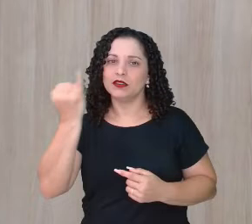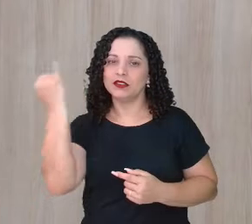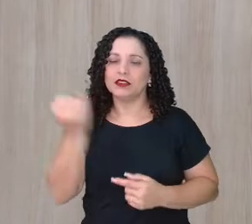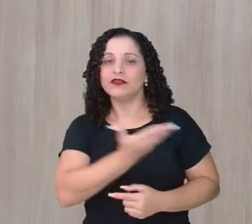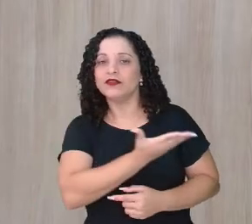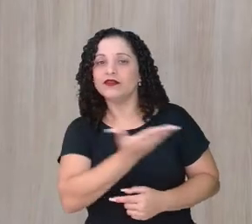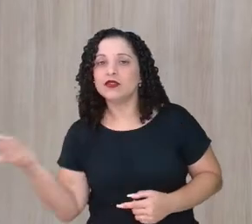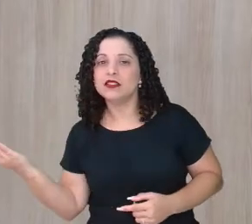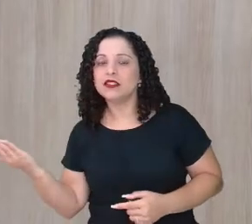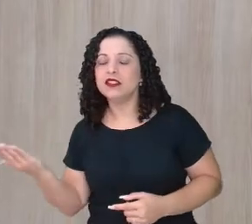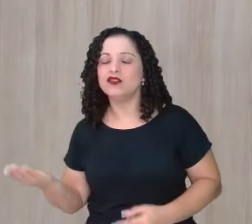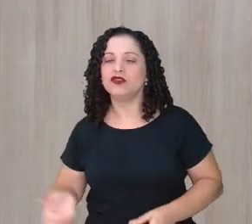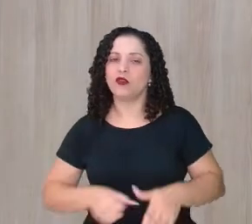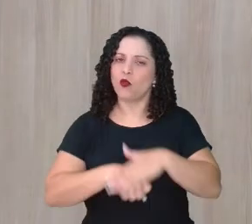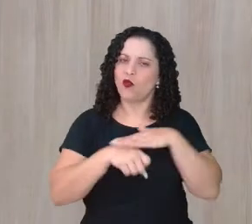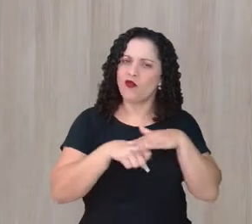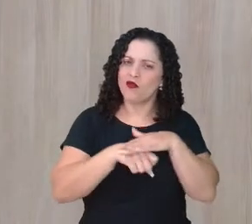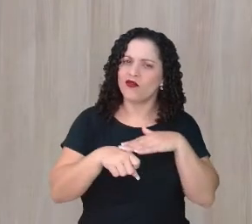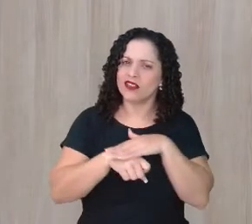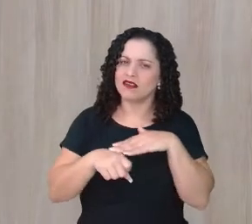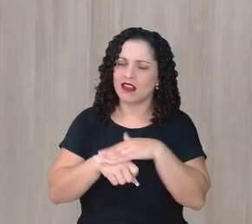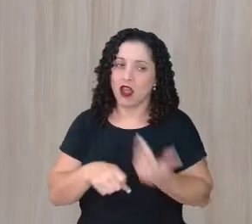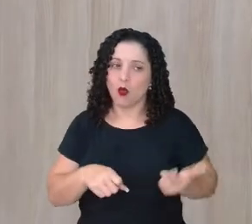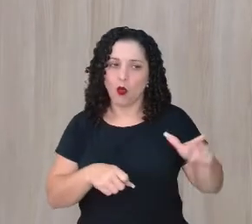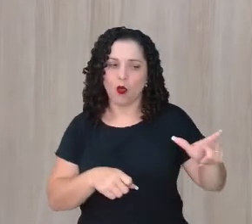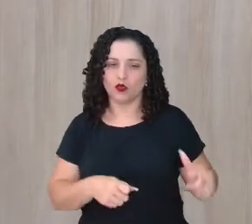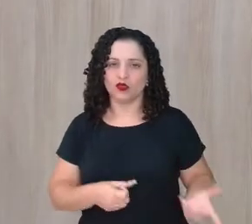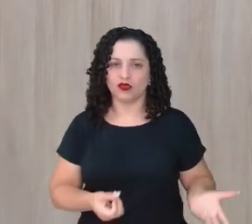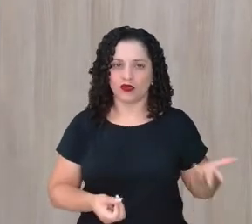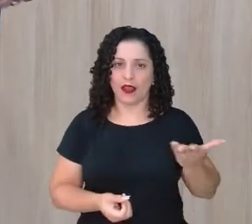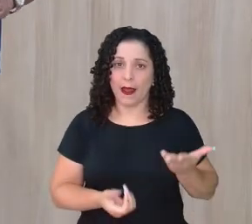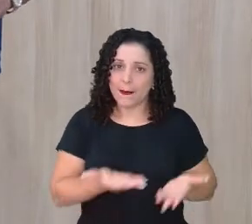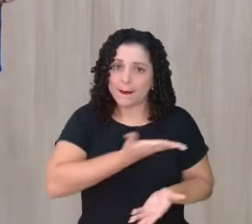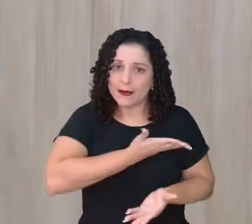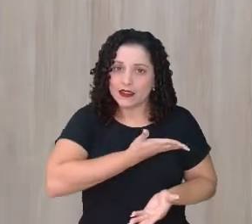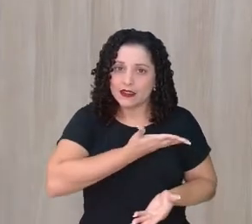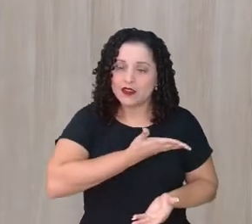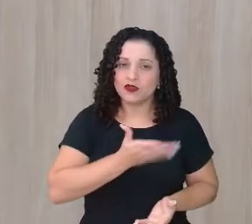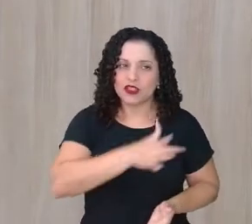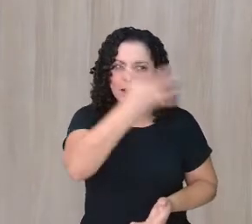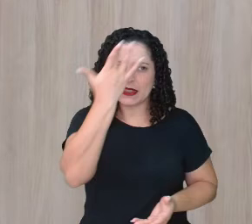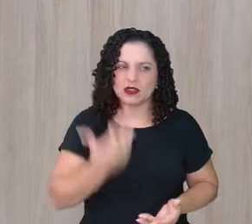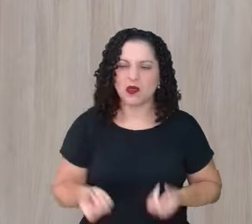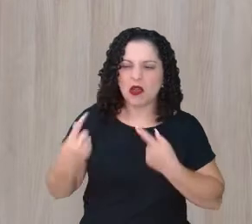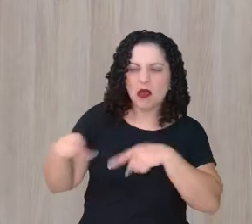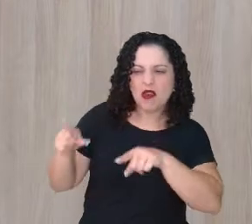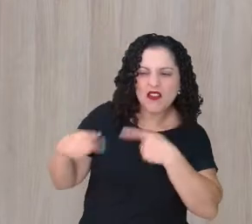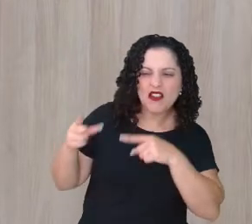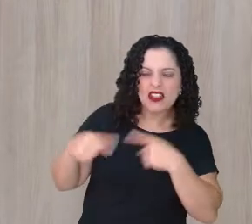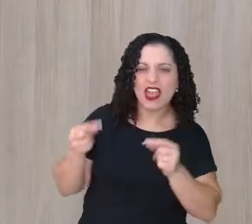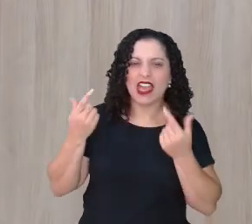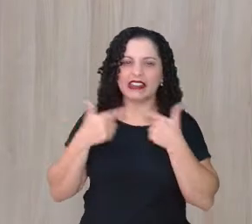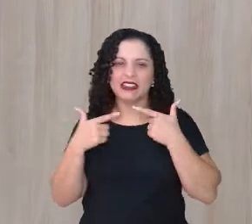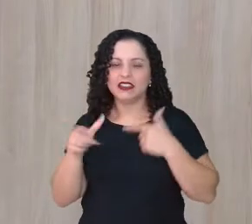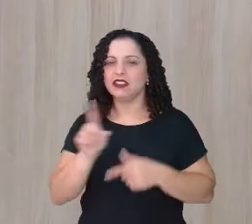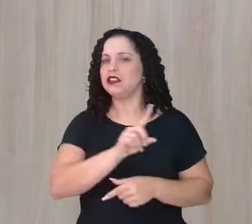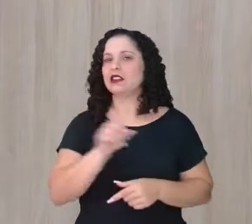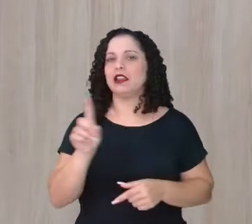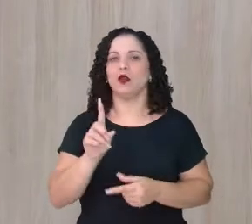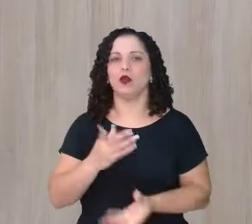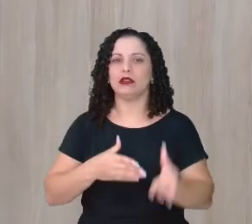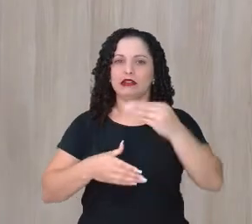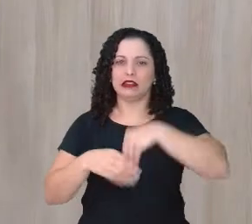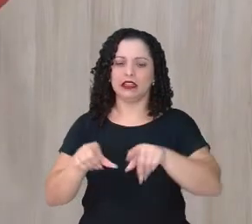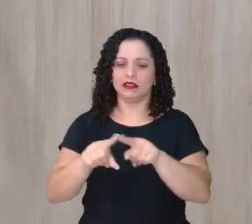a respeito disso com os outros colegas, para que as pessoas não imitem, não fiquem rindo. Isso acontece na sala de